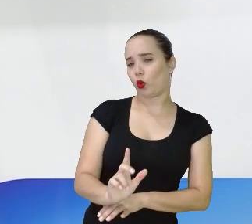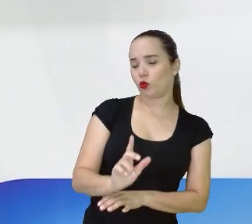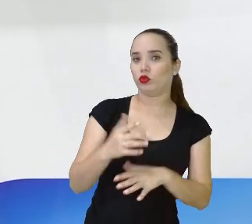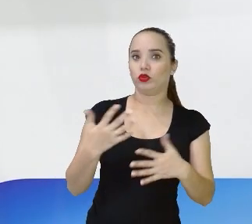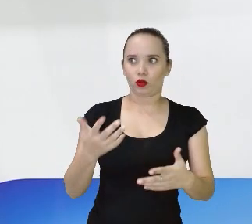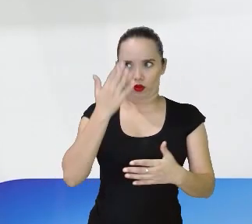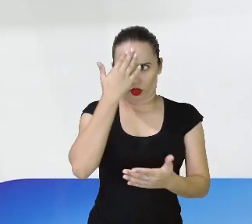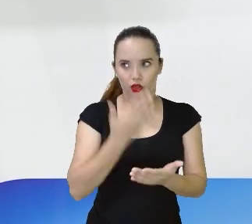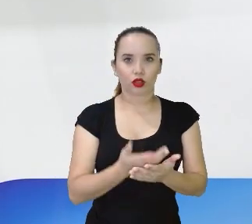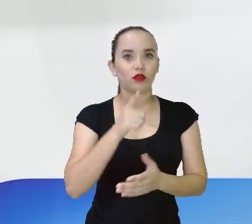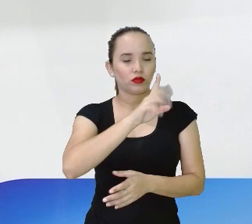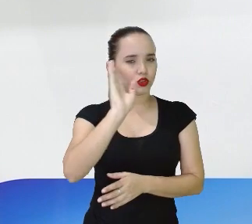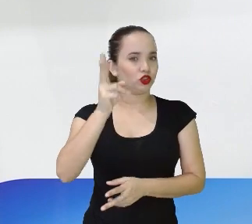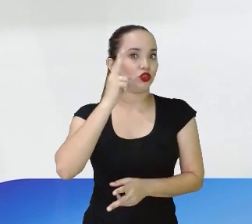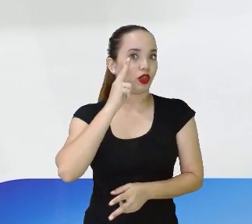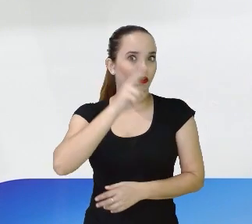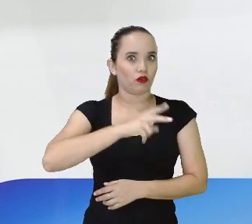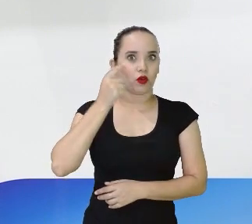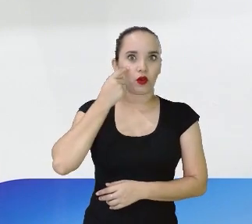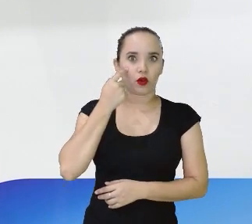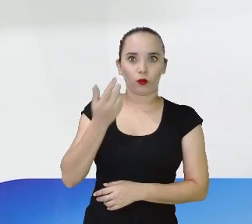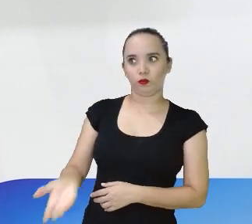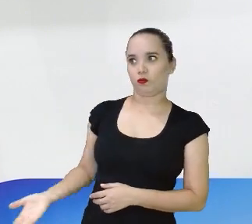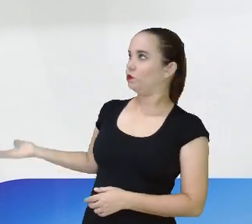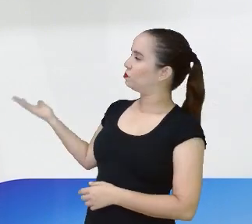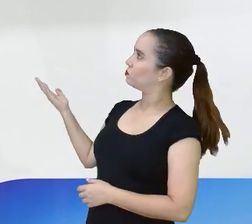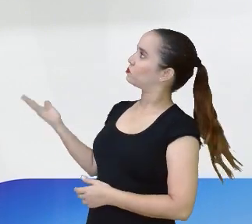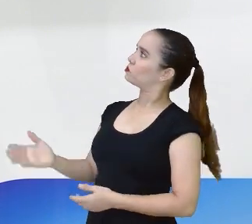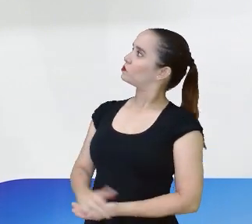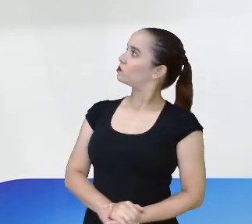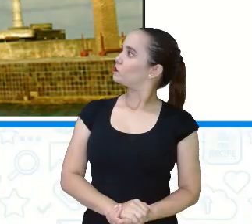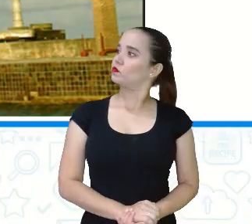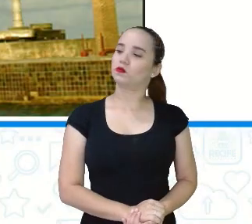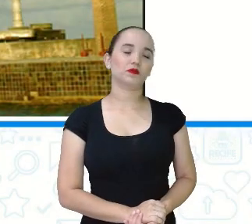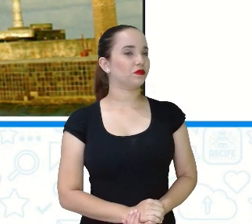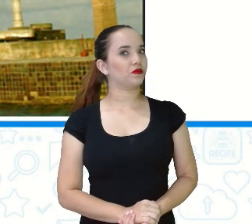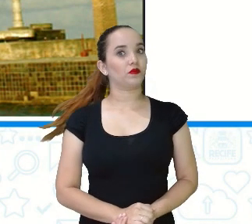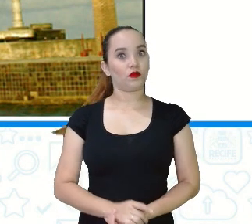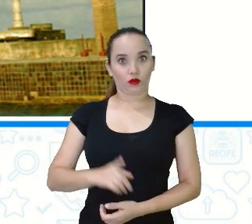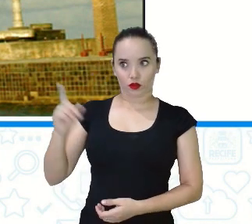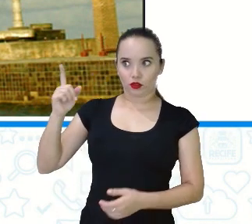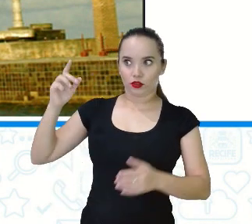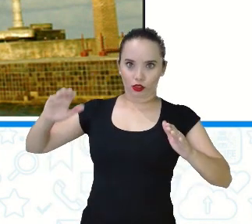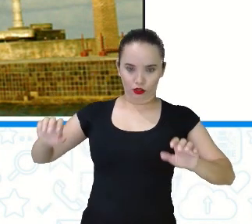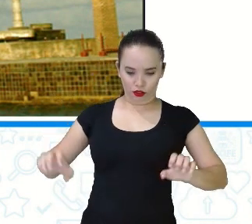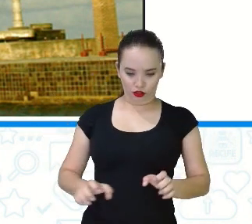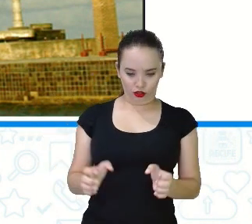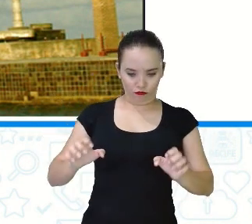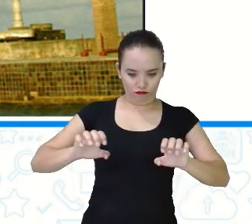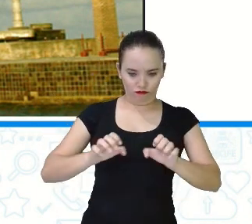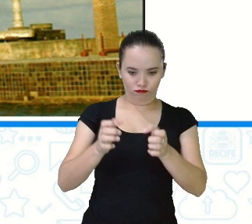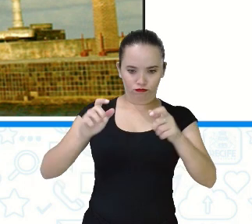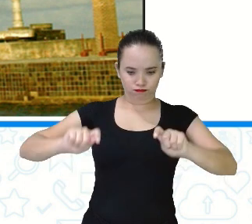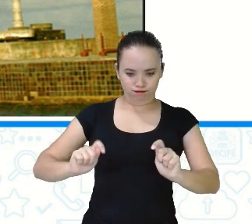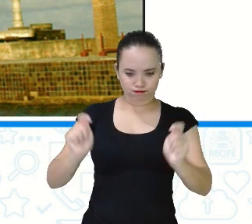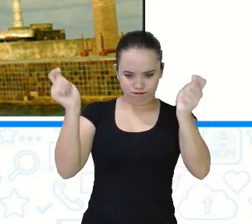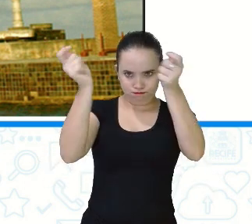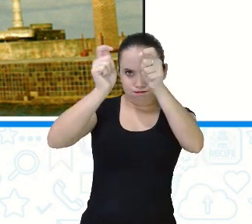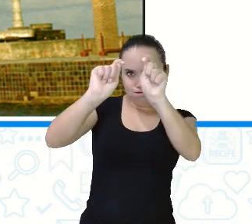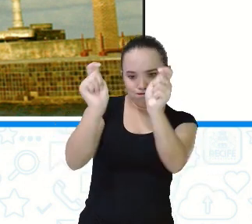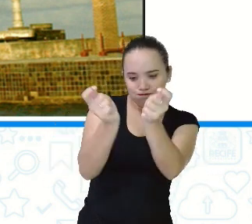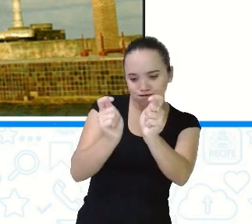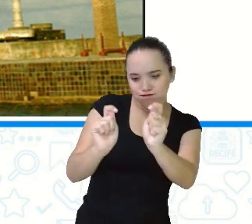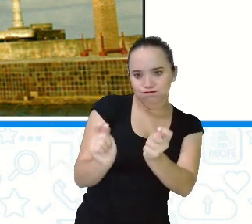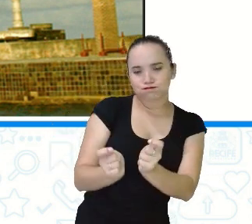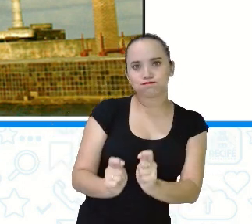ter visto aí, até passeado neles. Por exemplo, esta escultura aí, este parque de escultura que fica